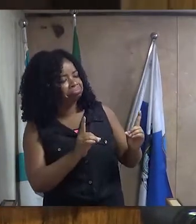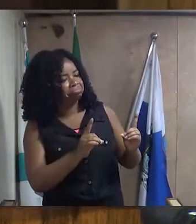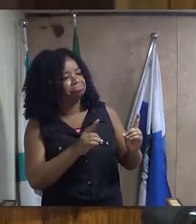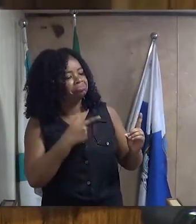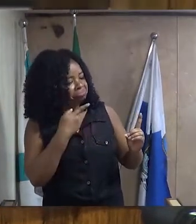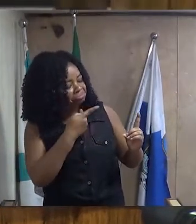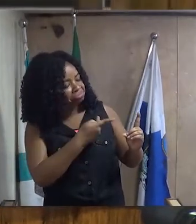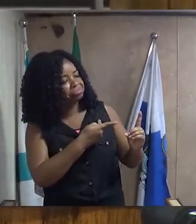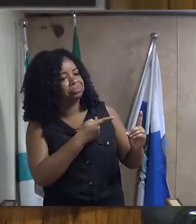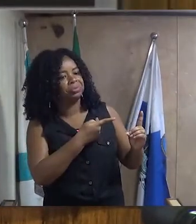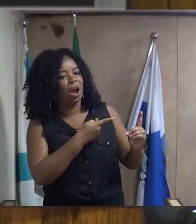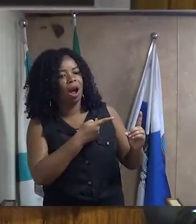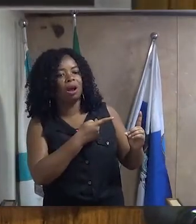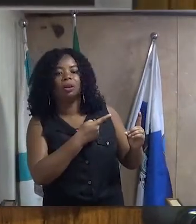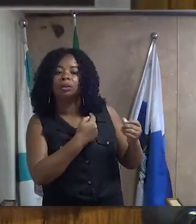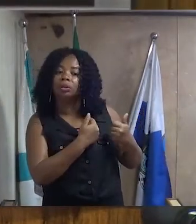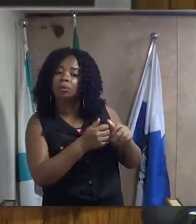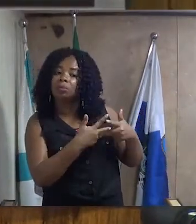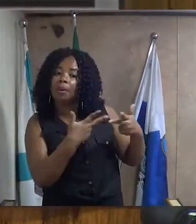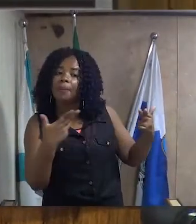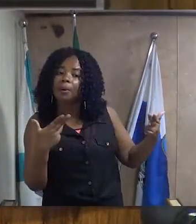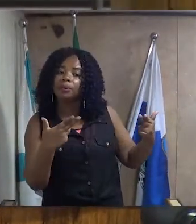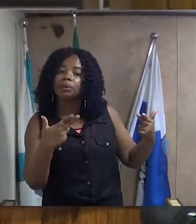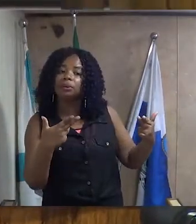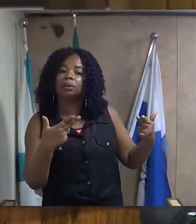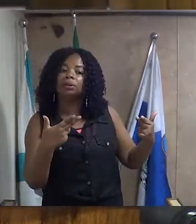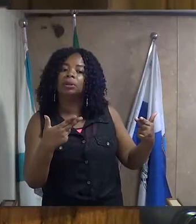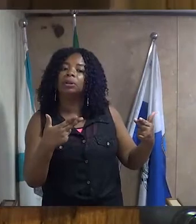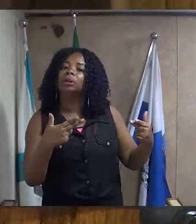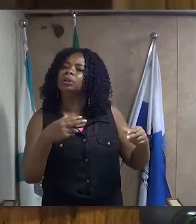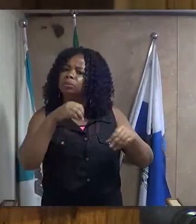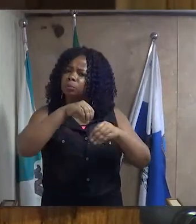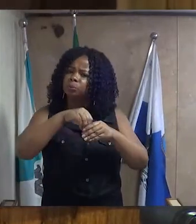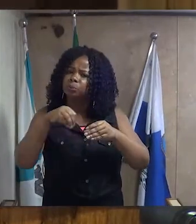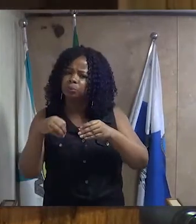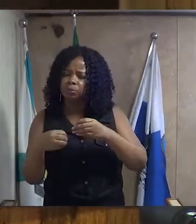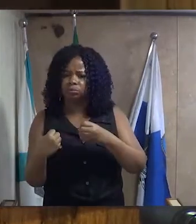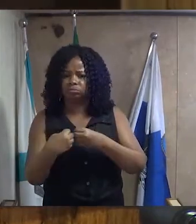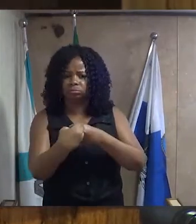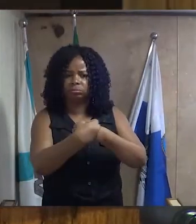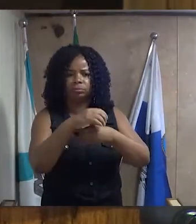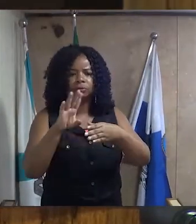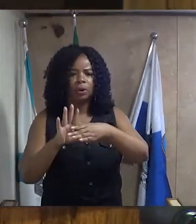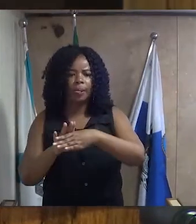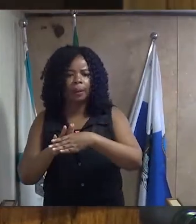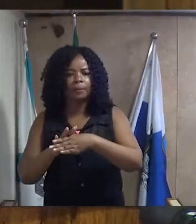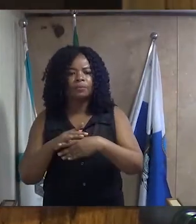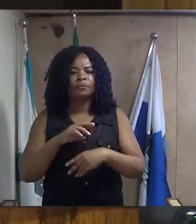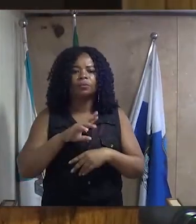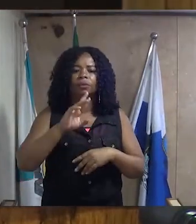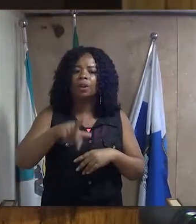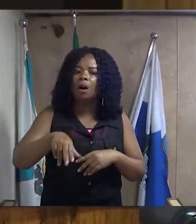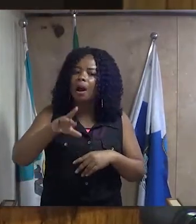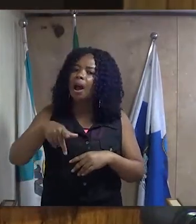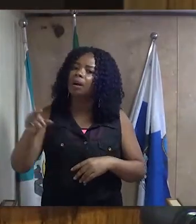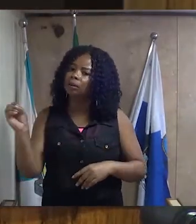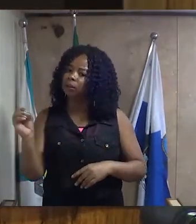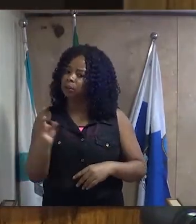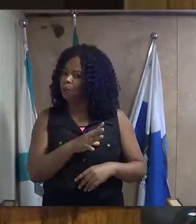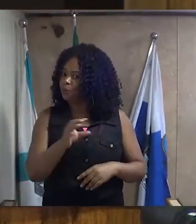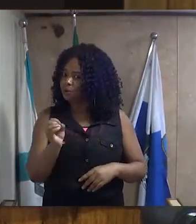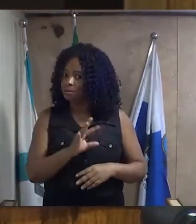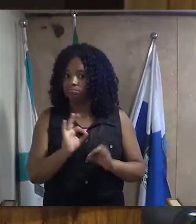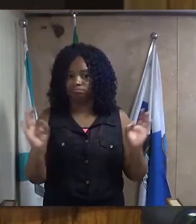falando do transporte público de Duque de Caxias, que não é novidade